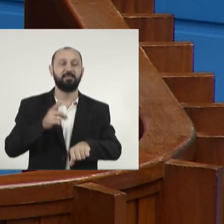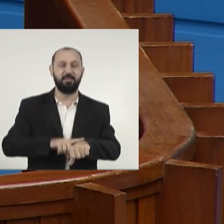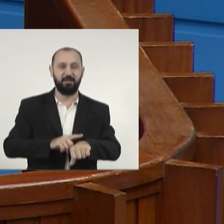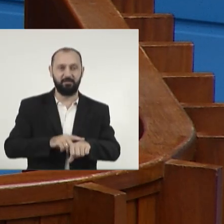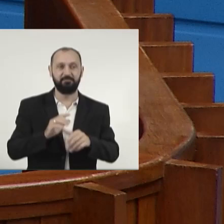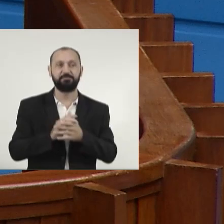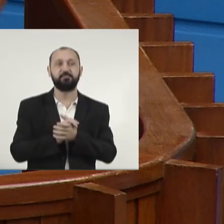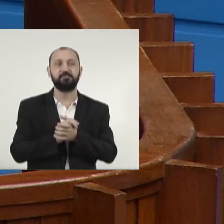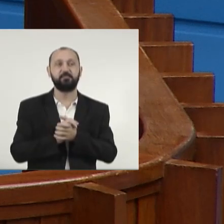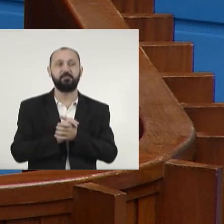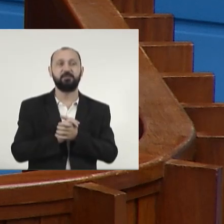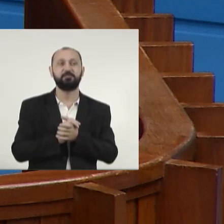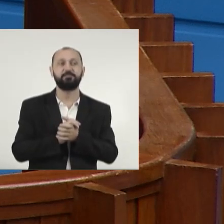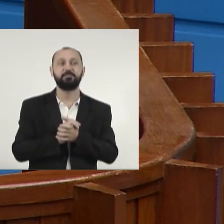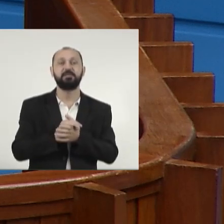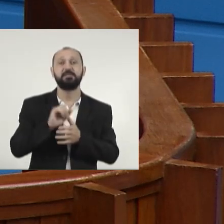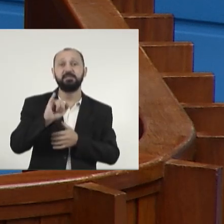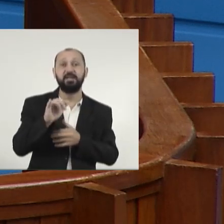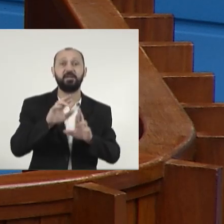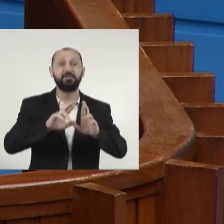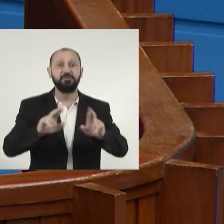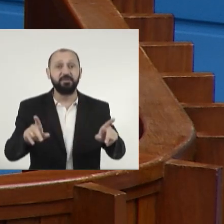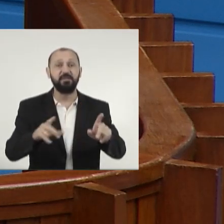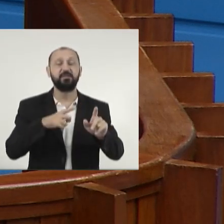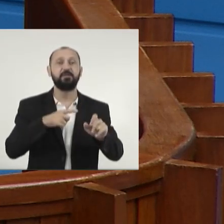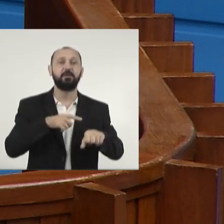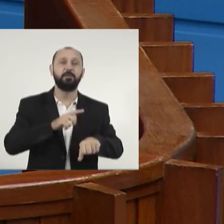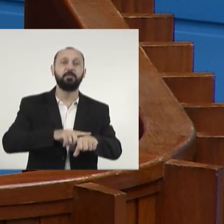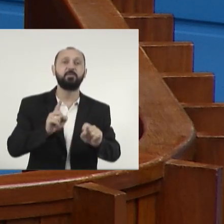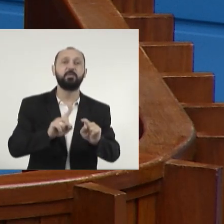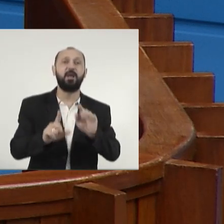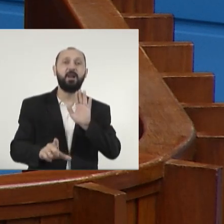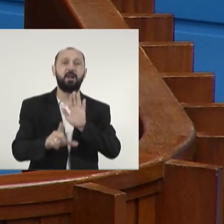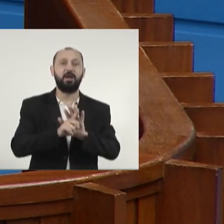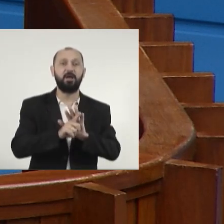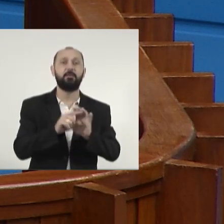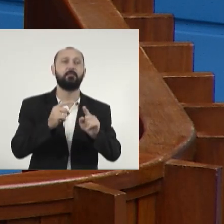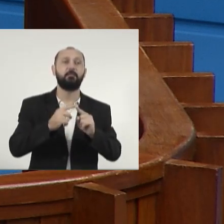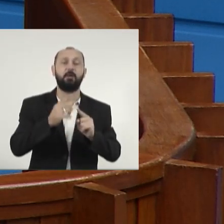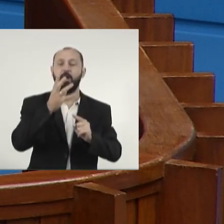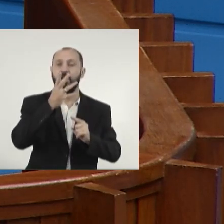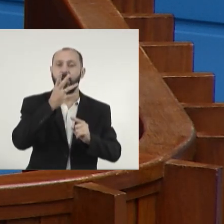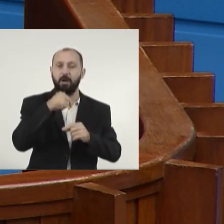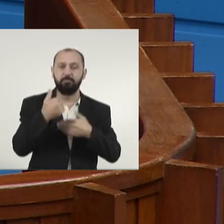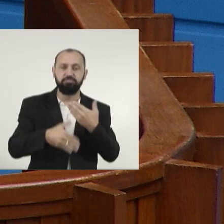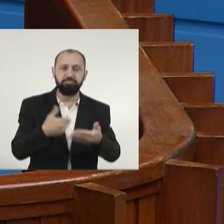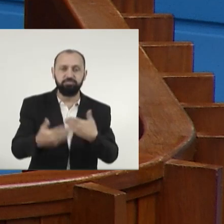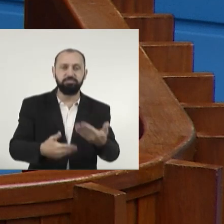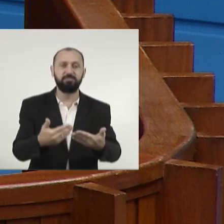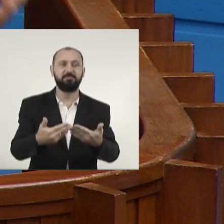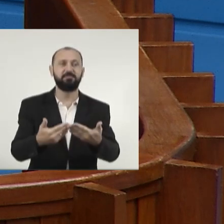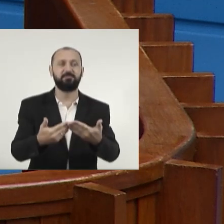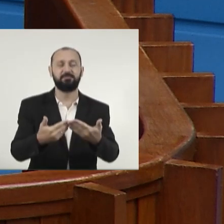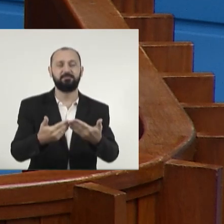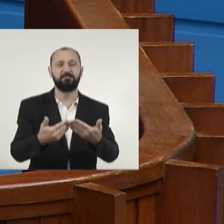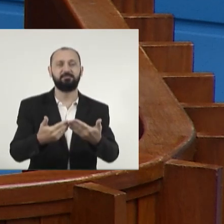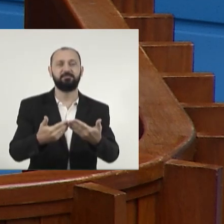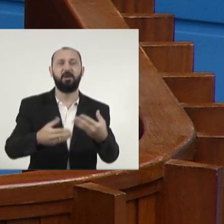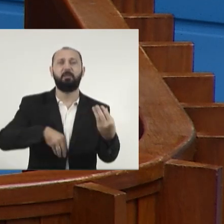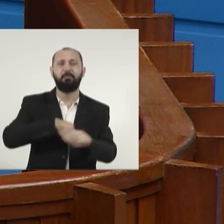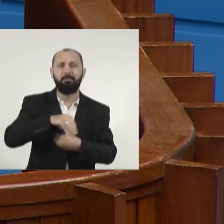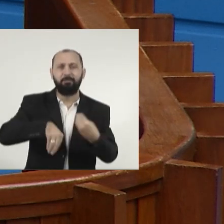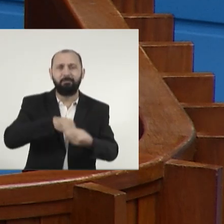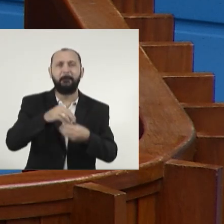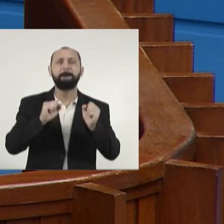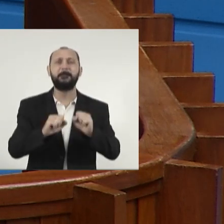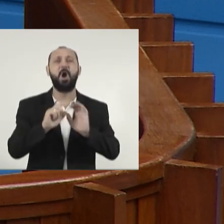imediatamente. Quando não é assim, quando a entrega não é legal, os processos burocráticos são muito morosos e